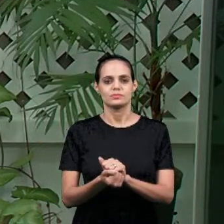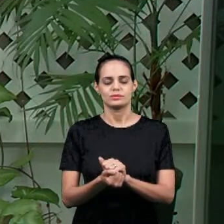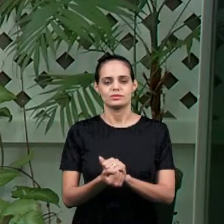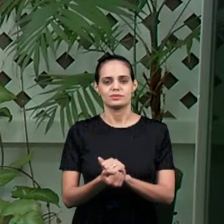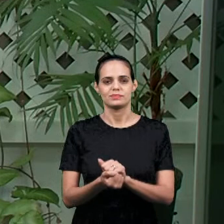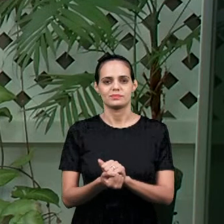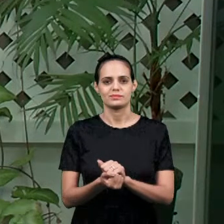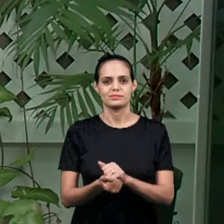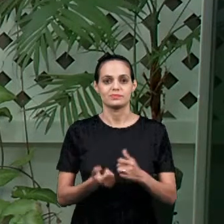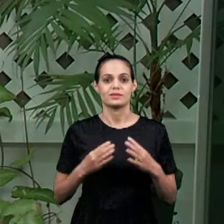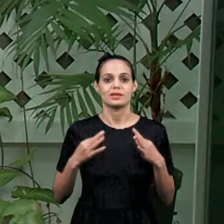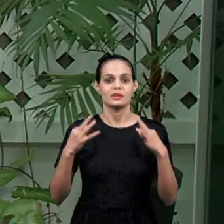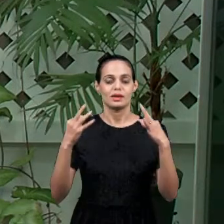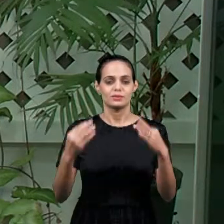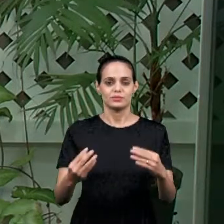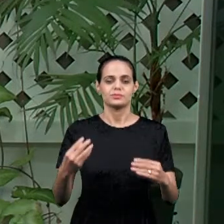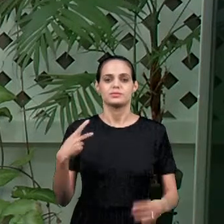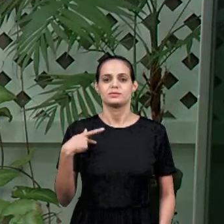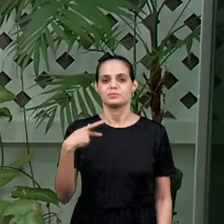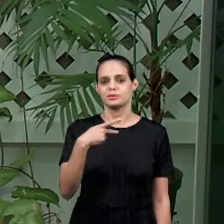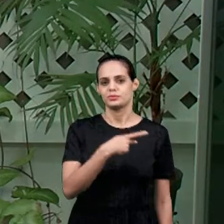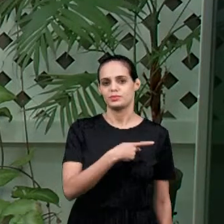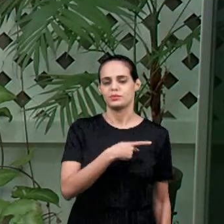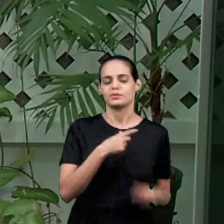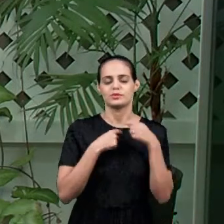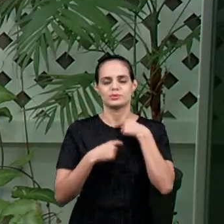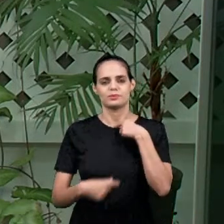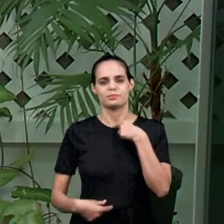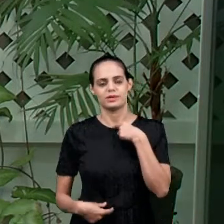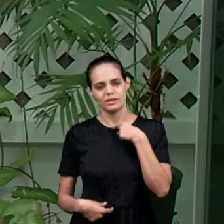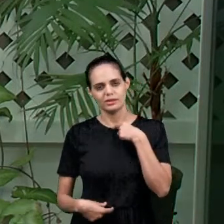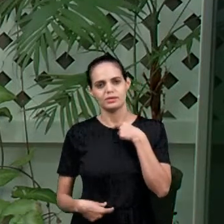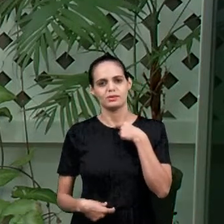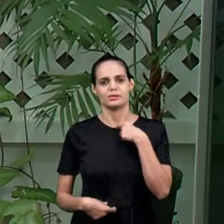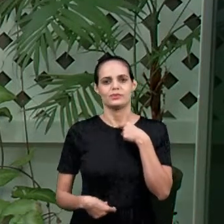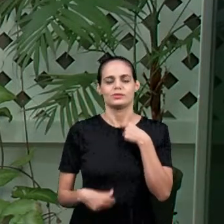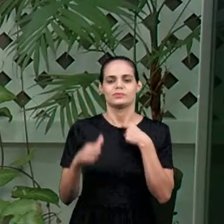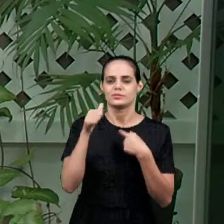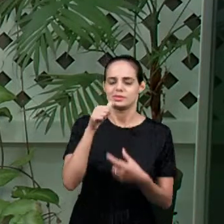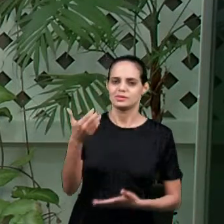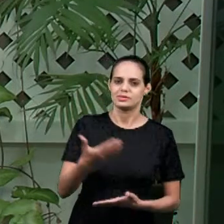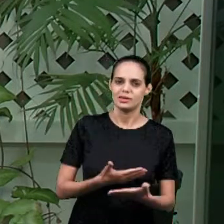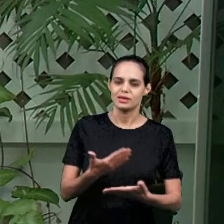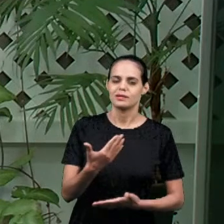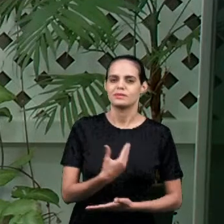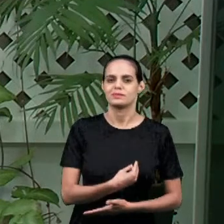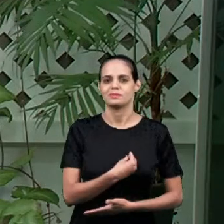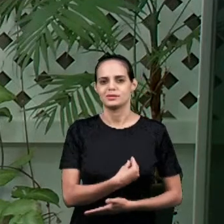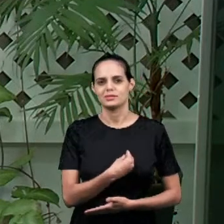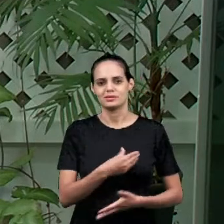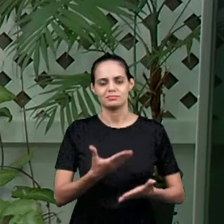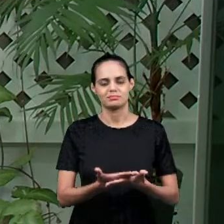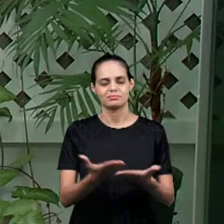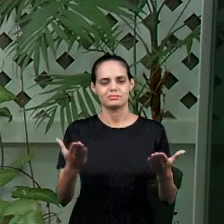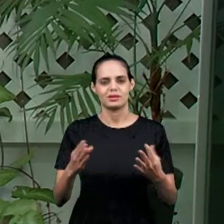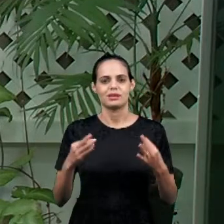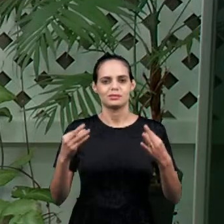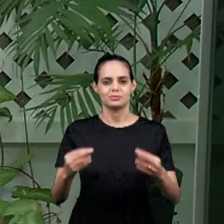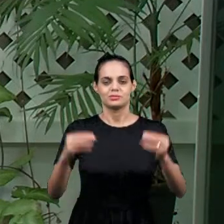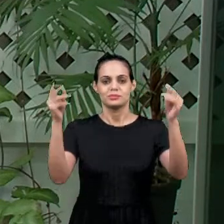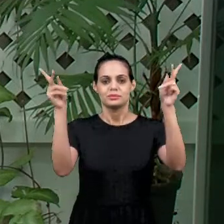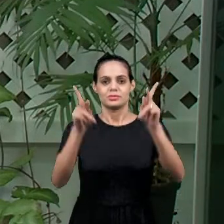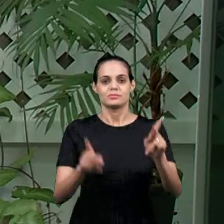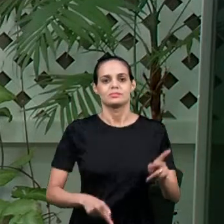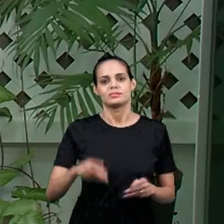E a todos os pastores, obreiros, irmãs que participaram dessa coisa, nós queremos desejar a paz do Senhor. Lembrando